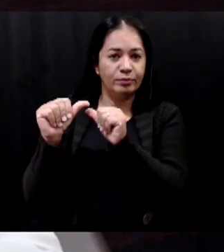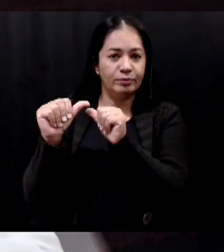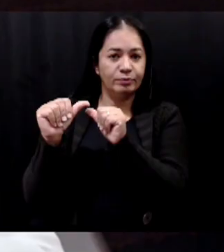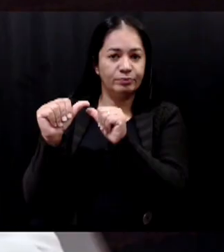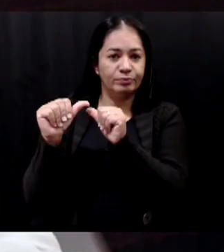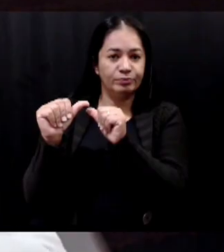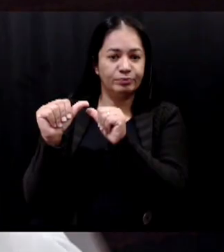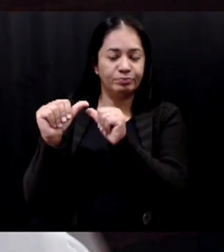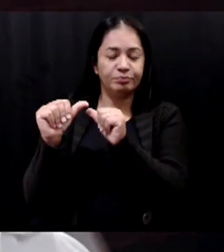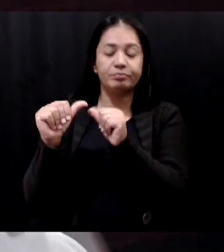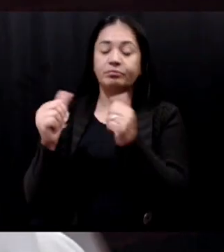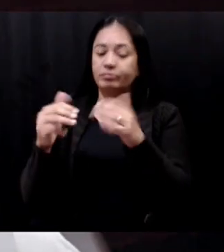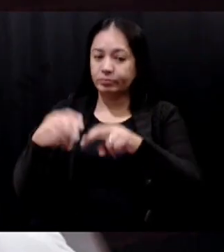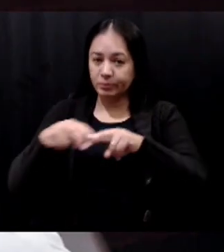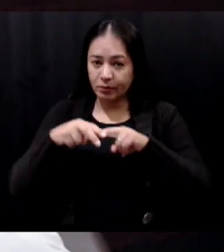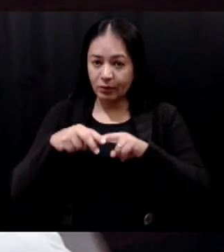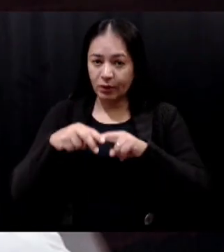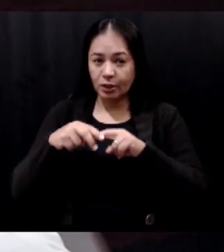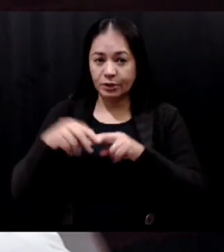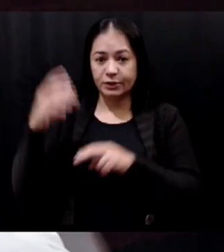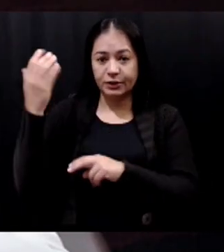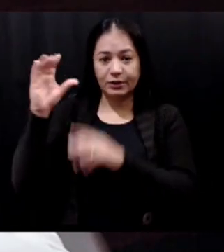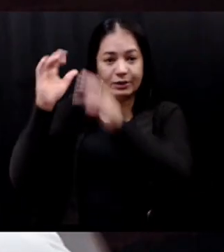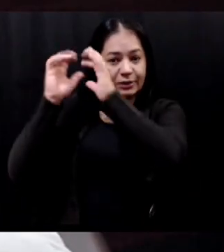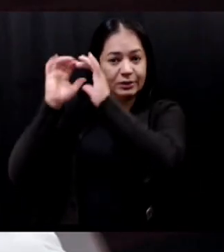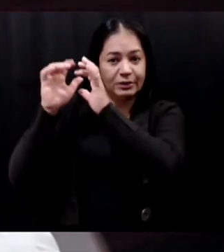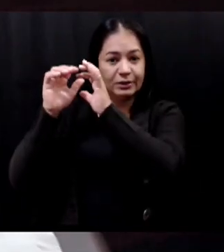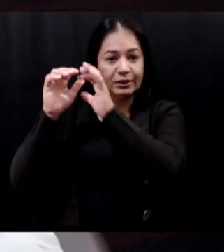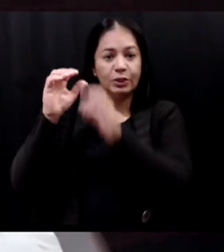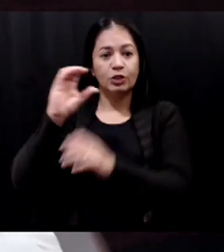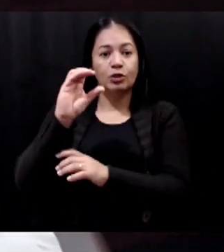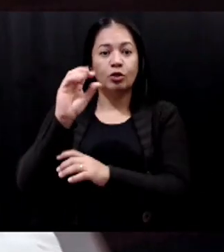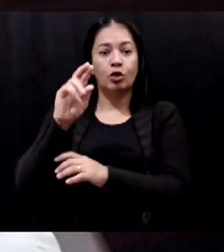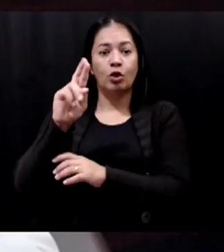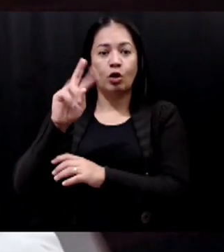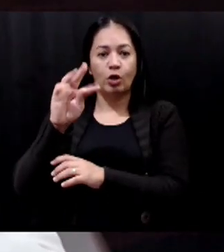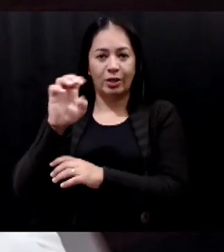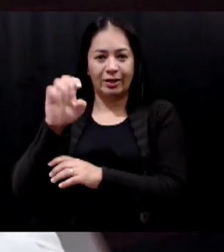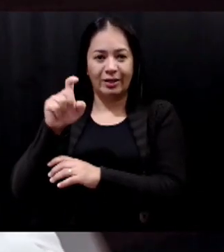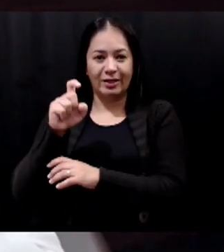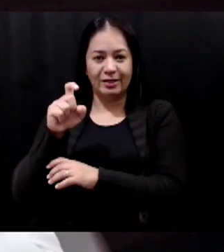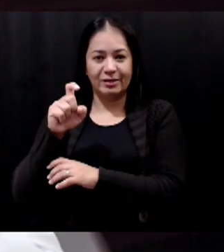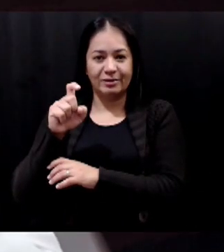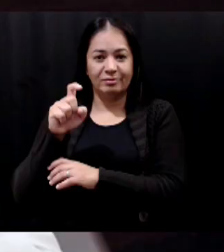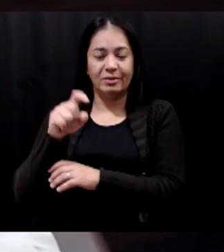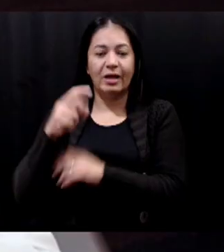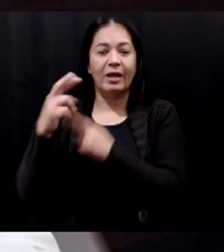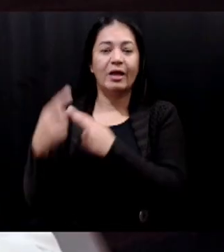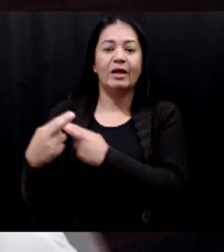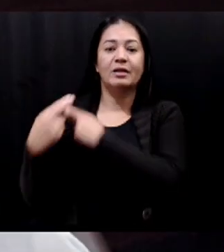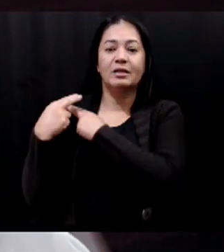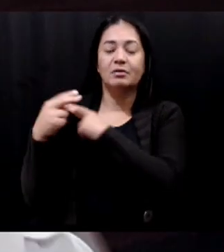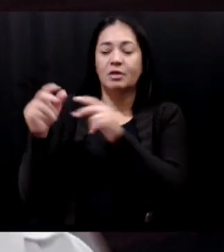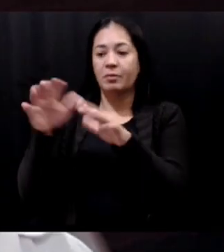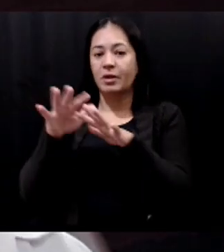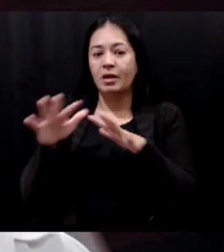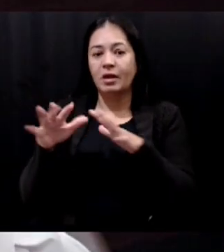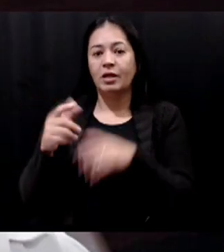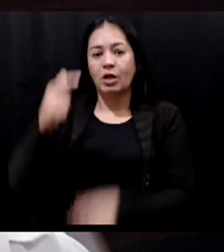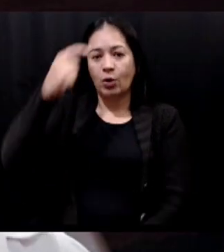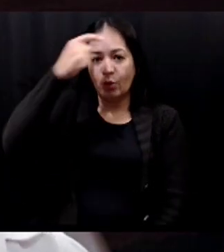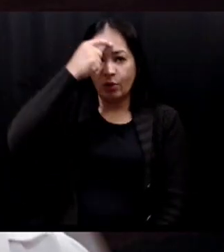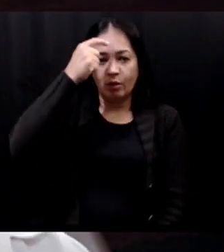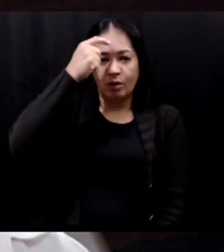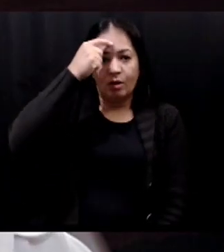neurociência ela vai explicar que o neocórtex é a área responsável pela nossa área consciente. Então, ela é responsável por